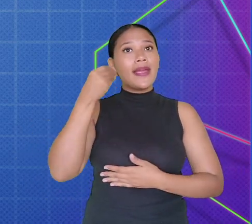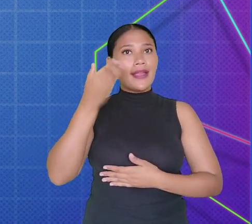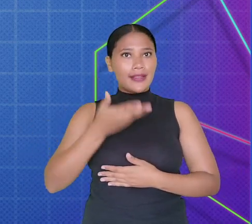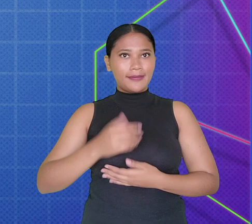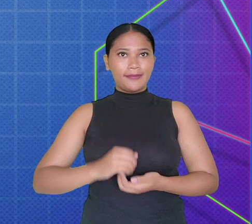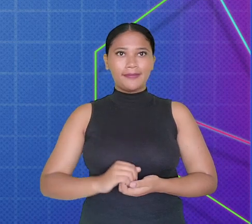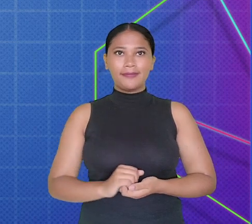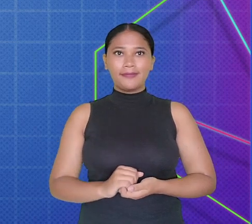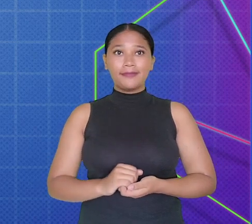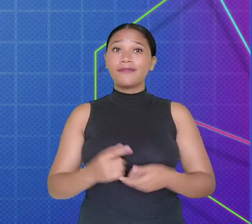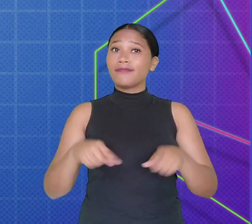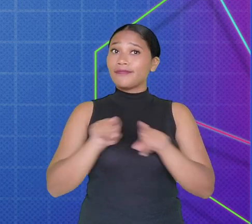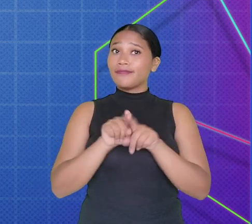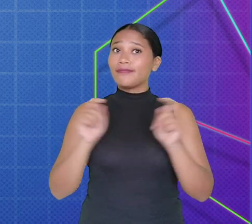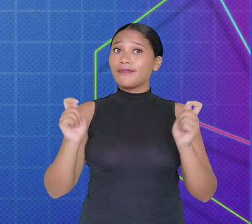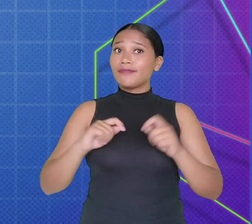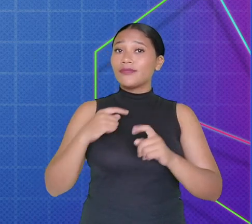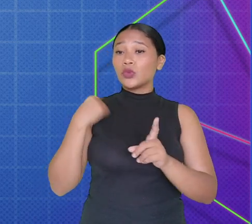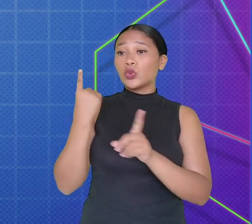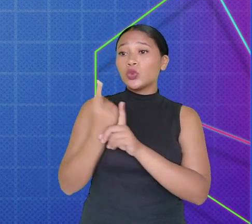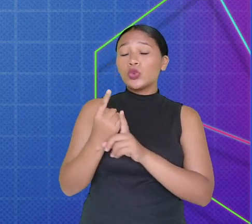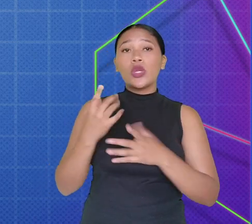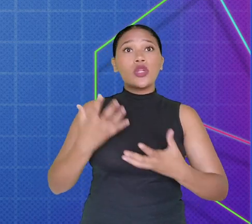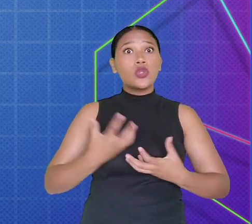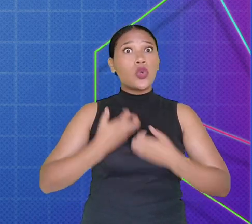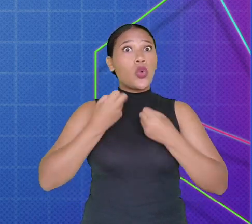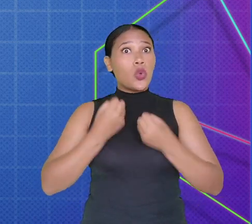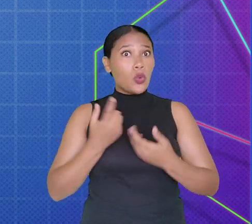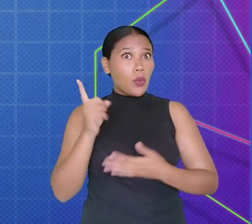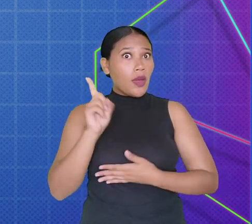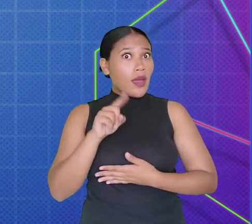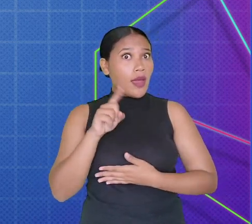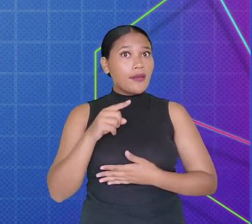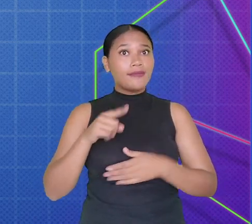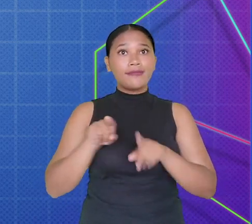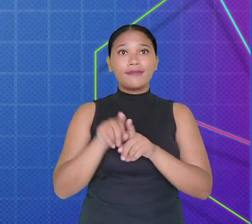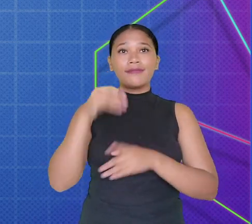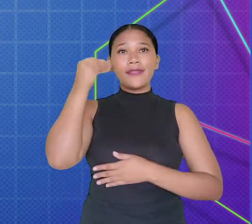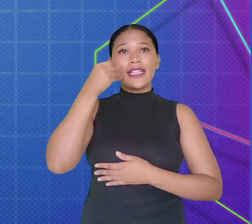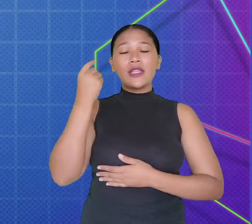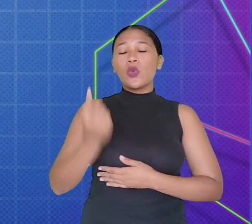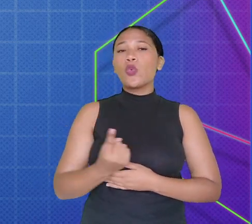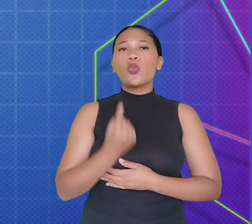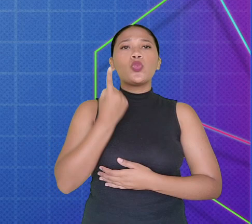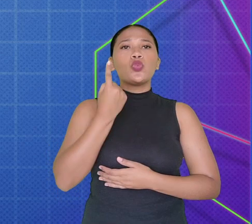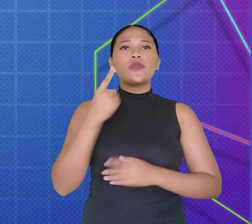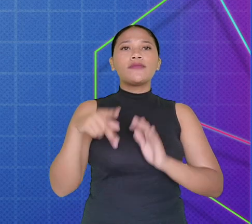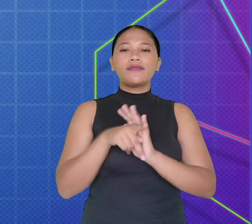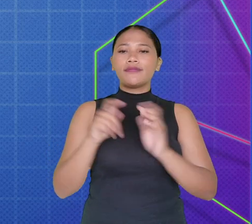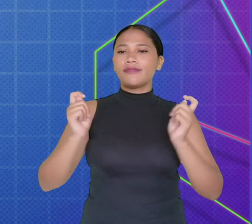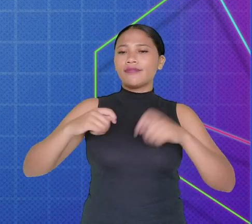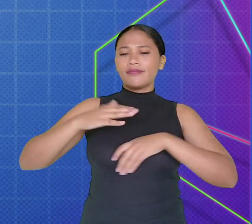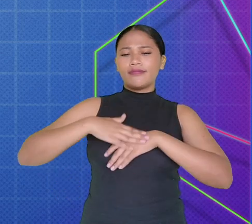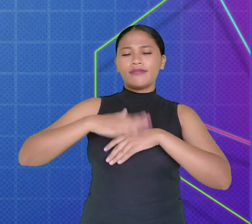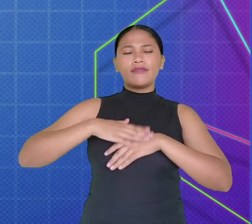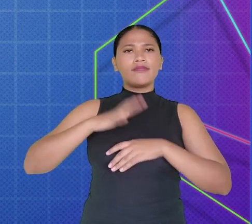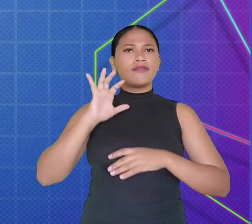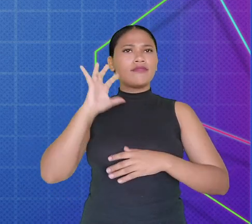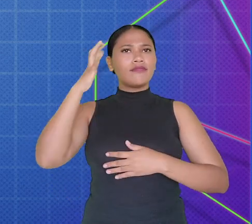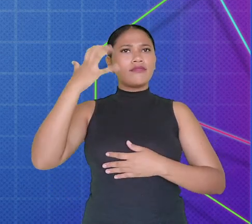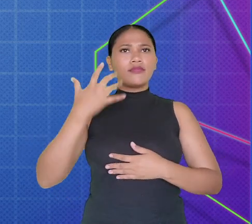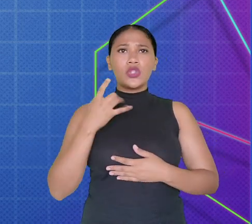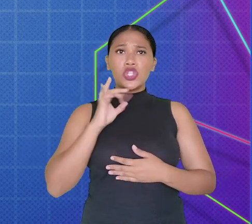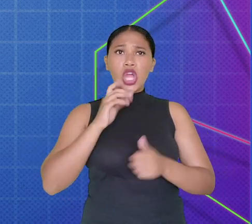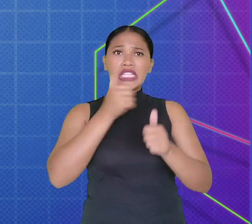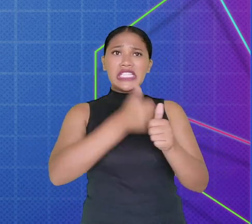imersão à experiência do jogo. Isso também pode levar a descobertas surpreendentes e experiências únicas que o jogador pode criar por si